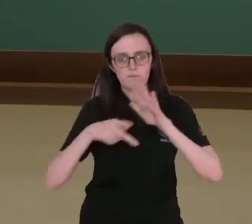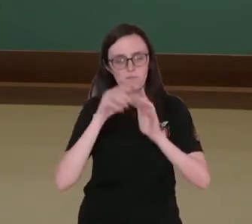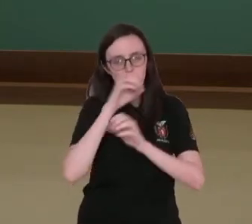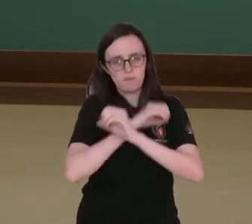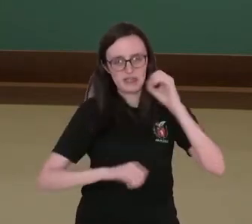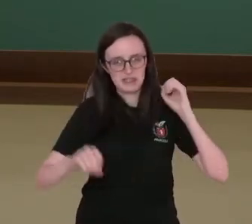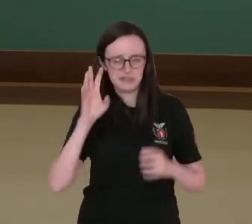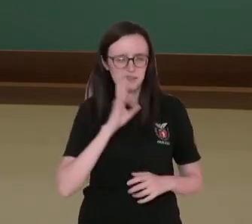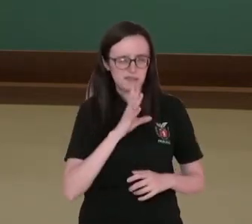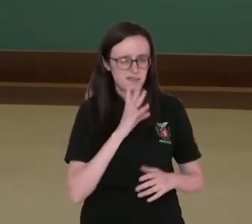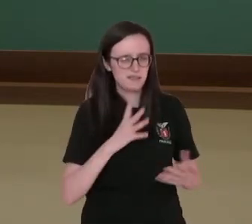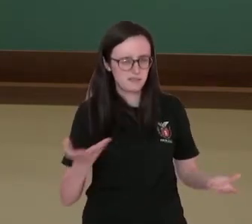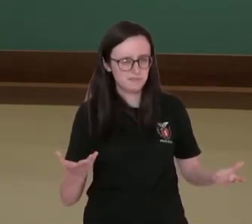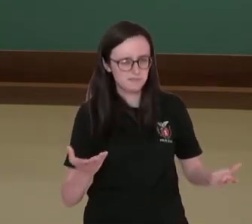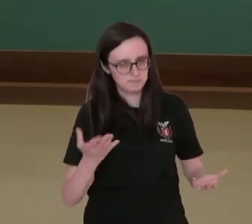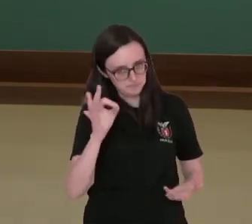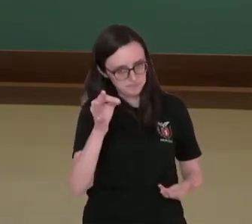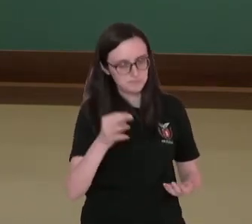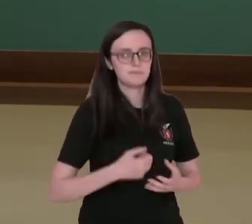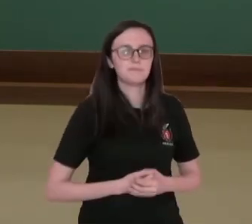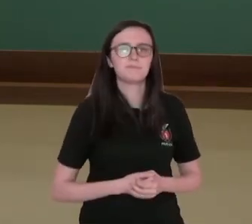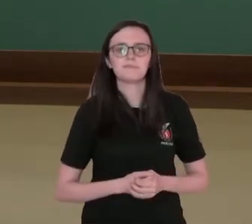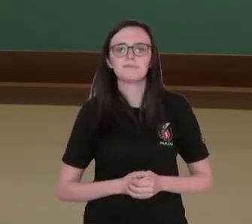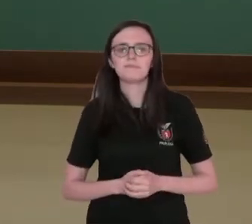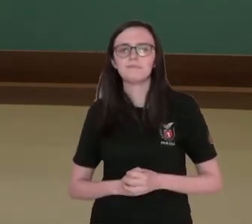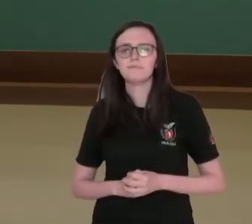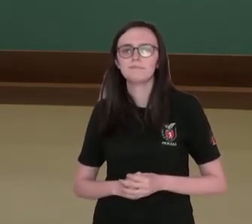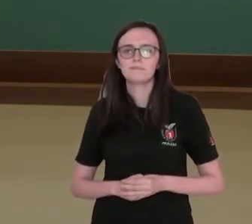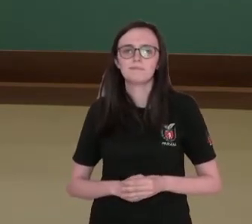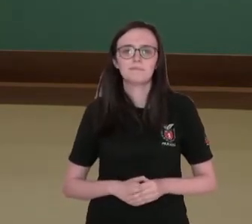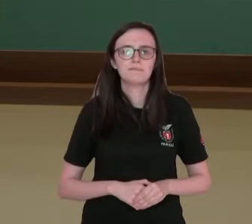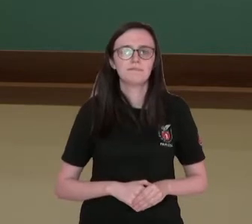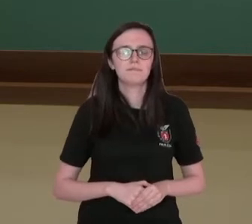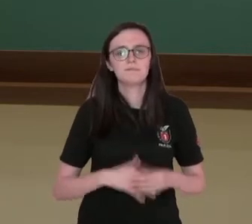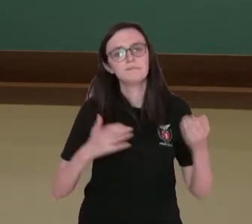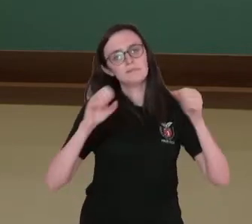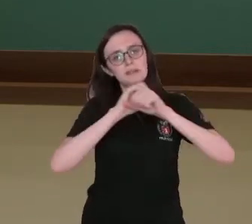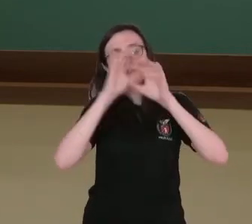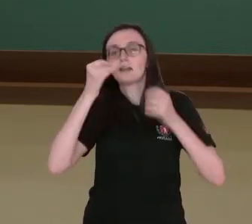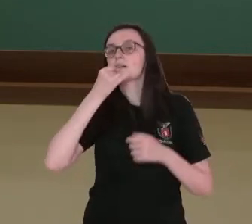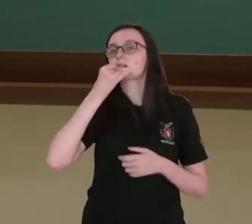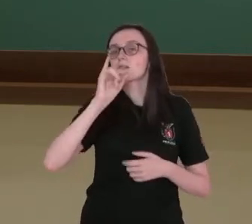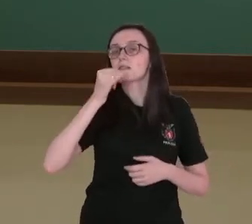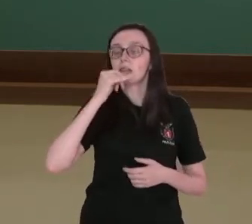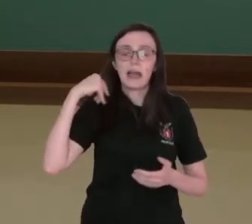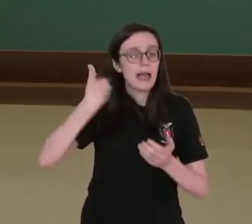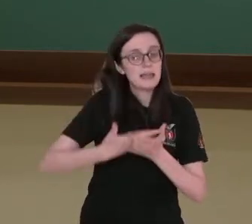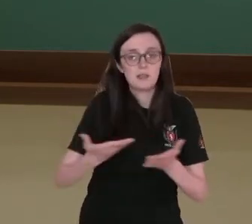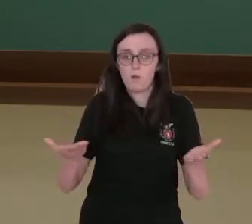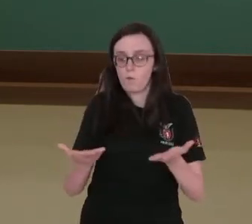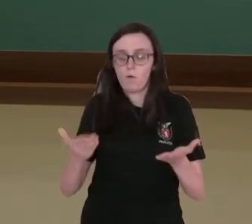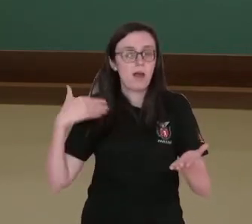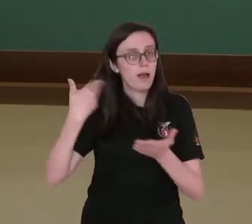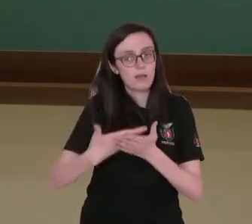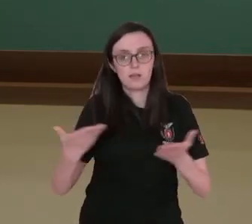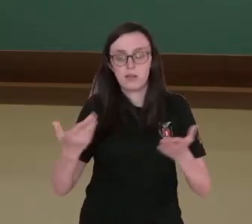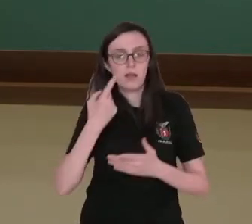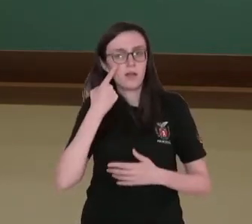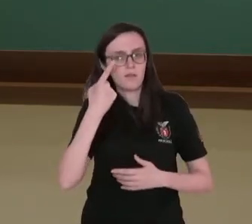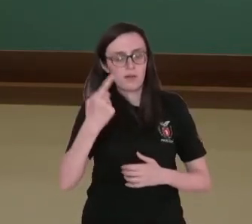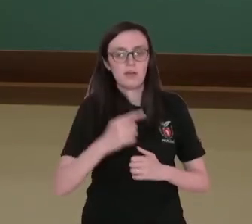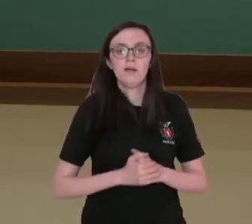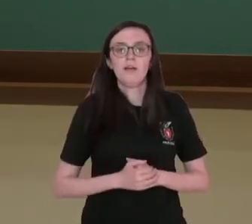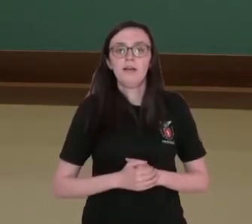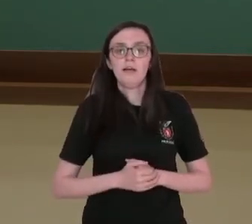elétrons. Que bacana saber disso, não é verdade? Galera, e é claro, a energia elétrica, pessoal, até hoje, né? Veja, você